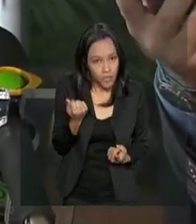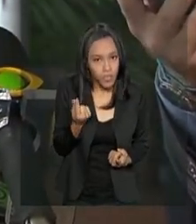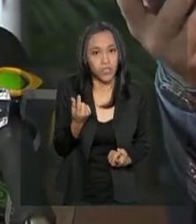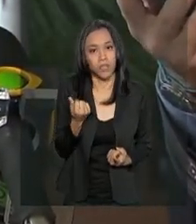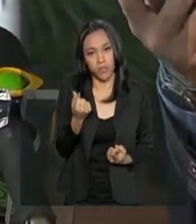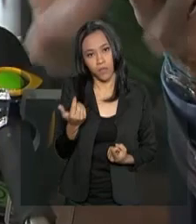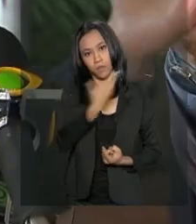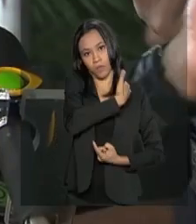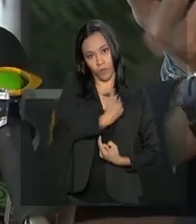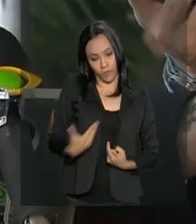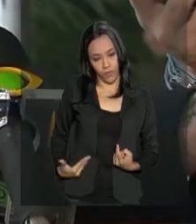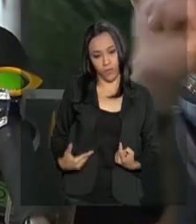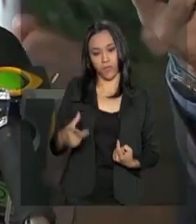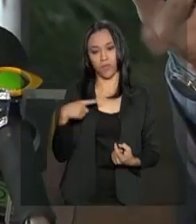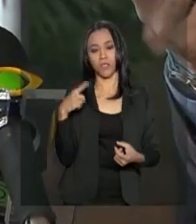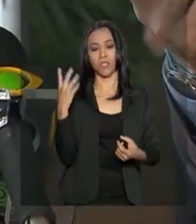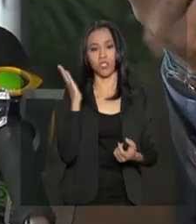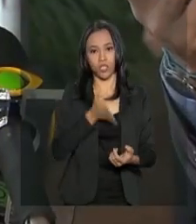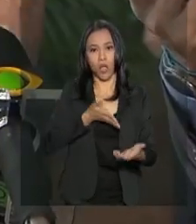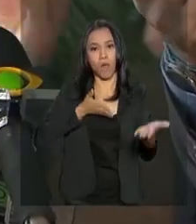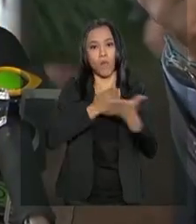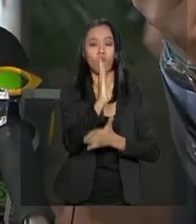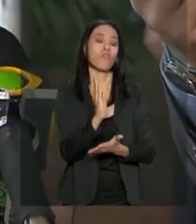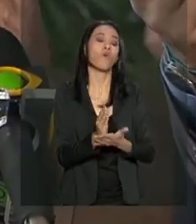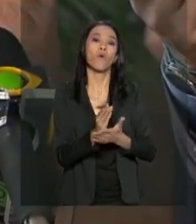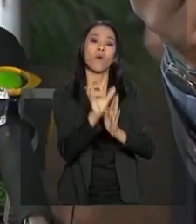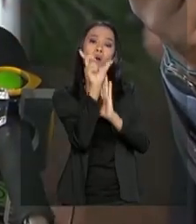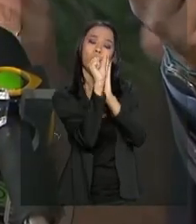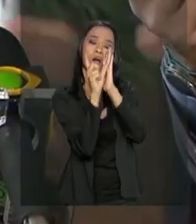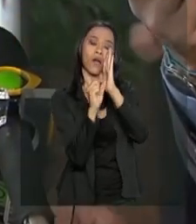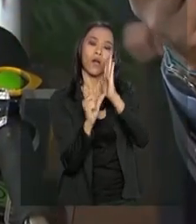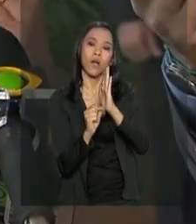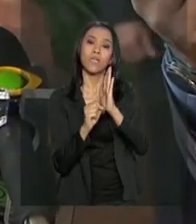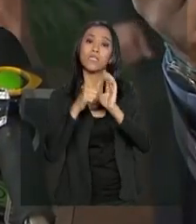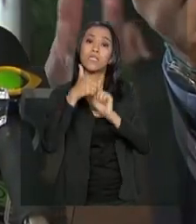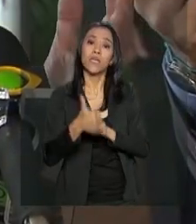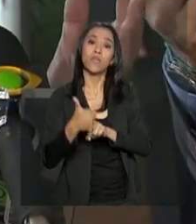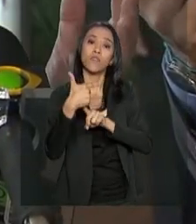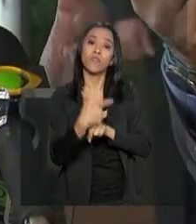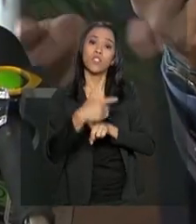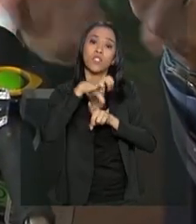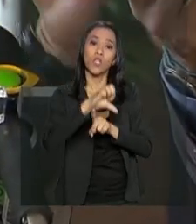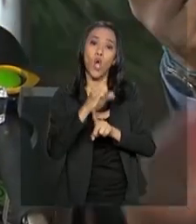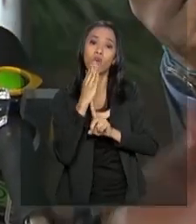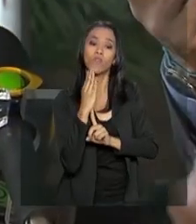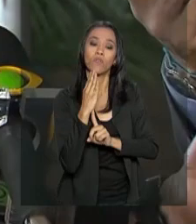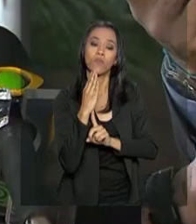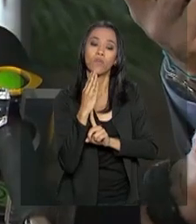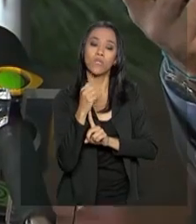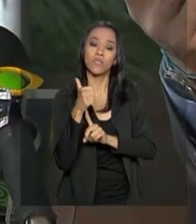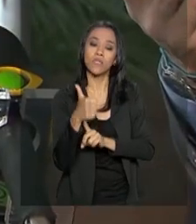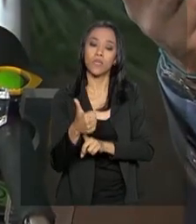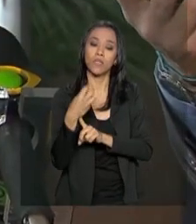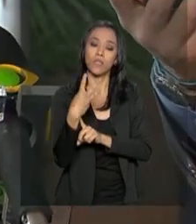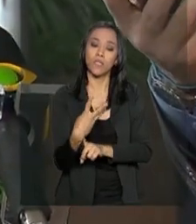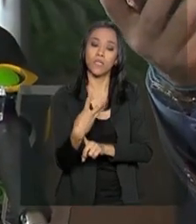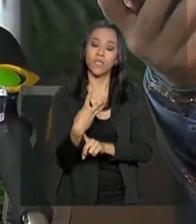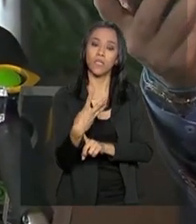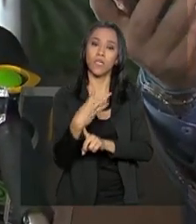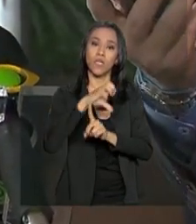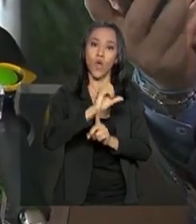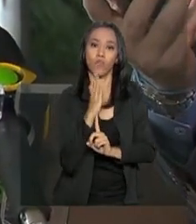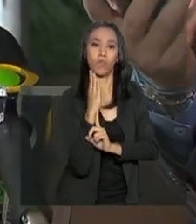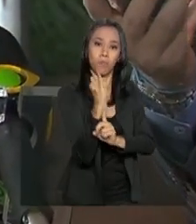que tem tá no orçamento aprovado este ano 129 bilhões ou 139 bilhões de